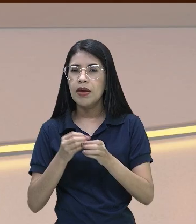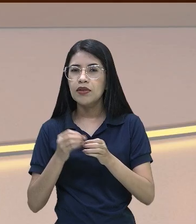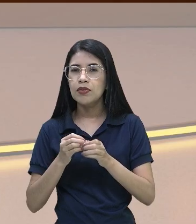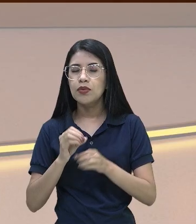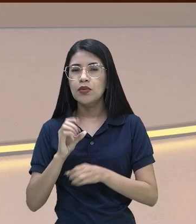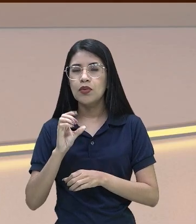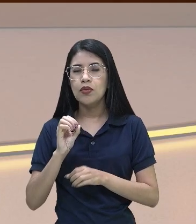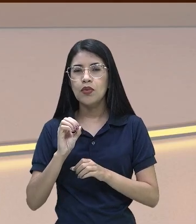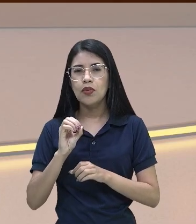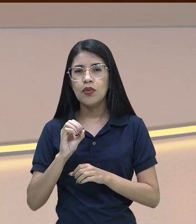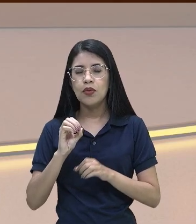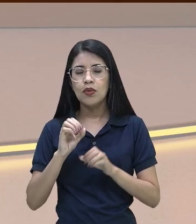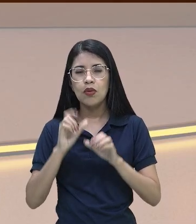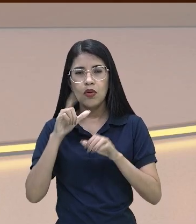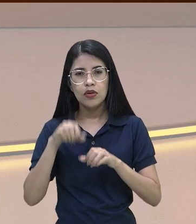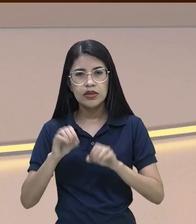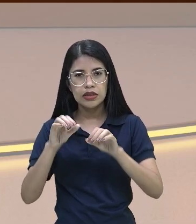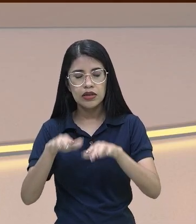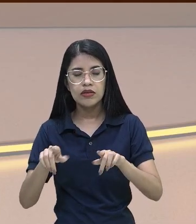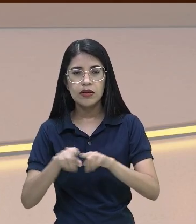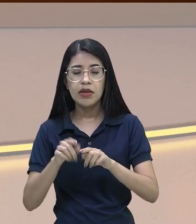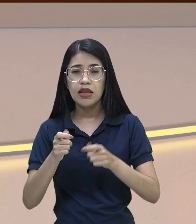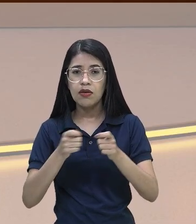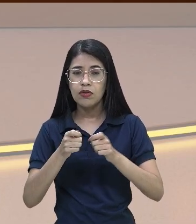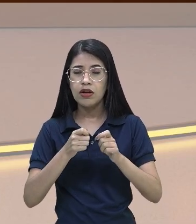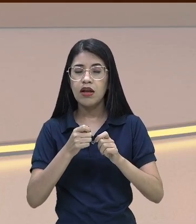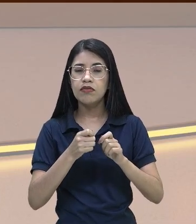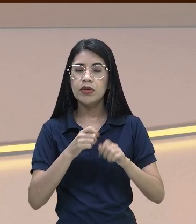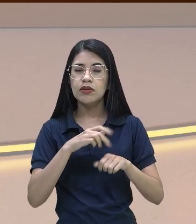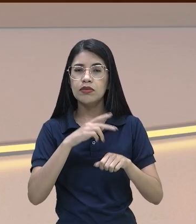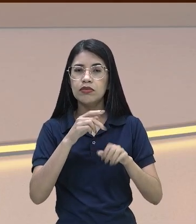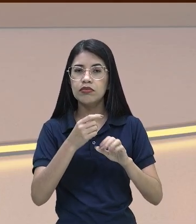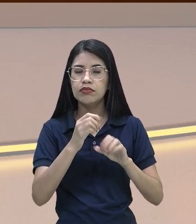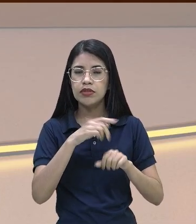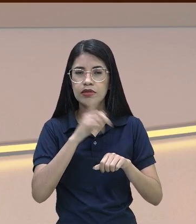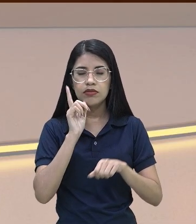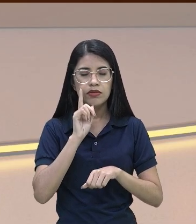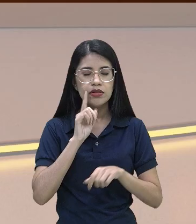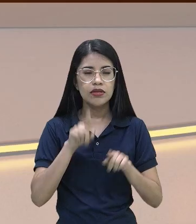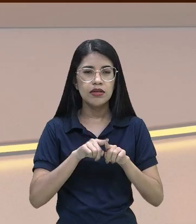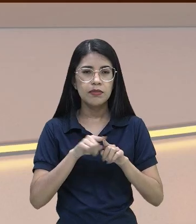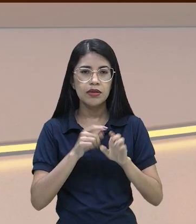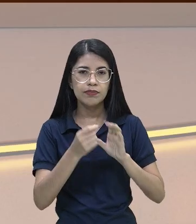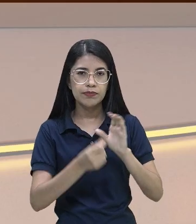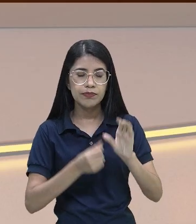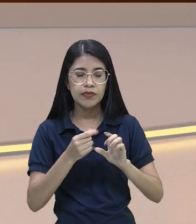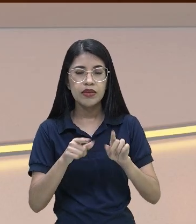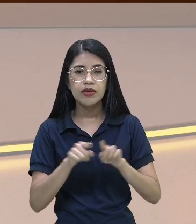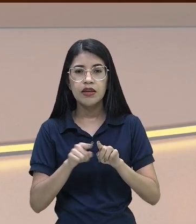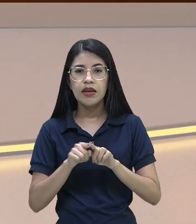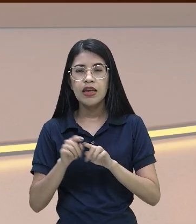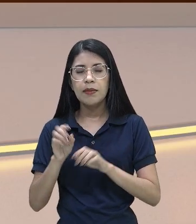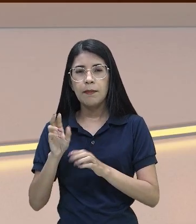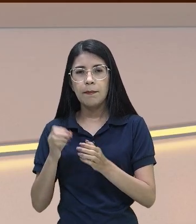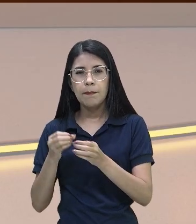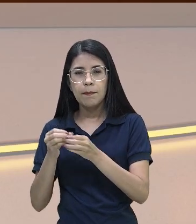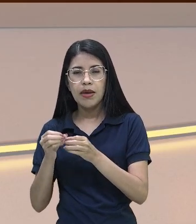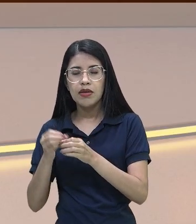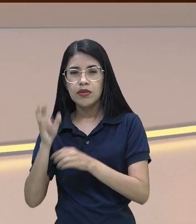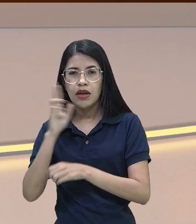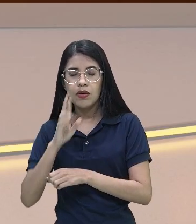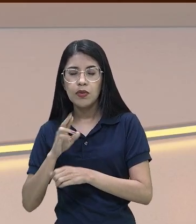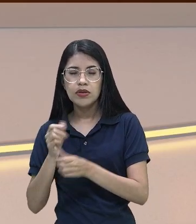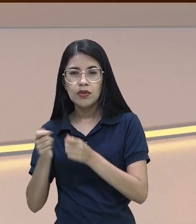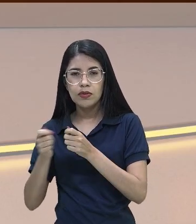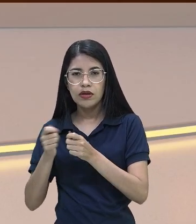Atlântico, era de controle dos Estados Unidos, né? Portanto, capitalista. A parte mais ao leste, né? Perto ali mais da Rússia, era de